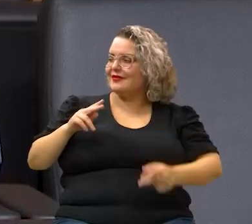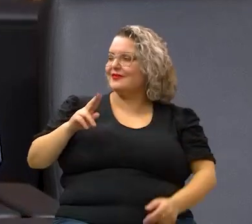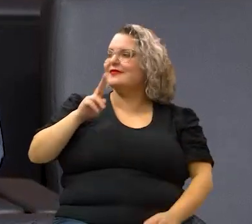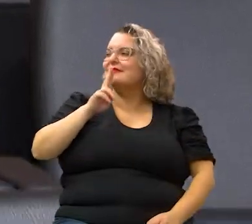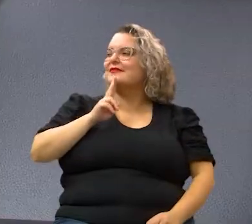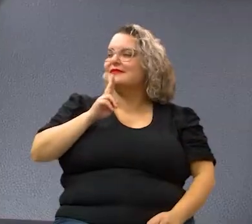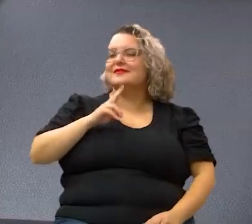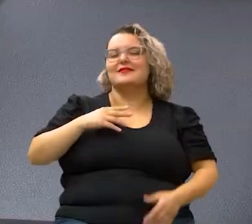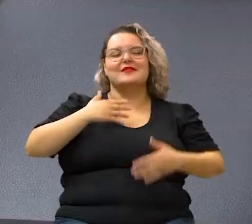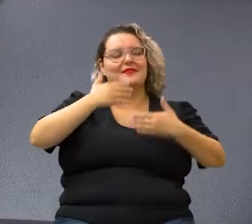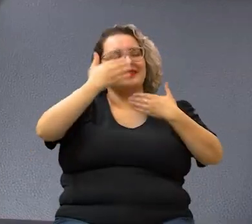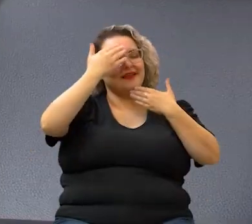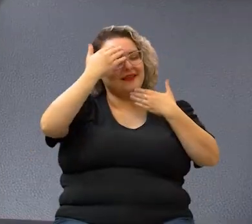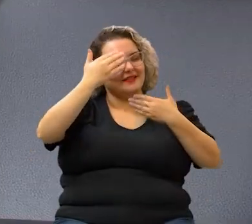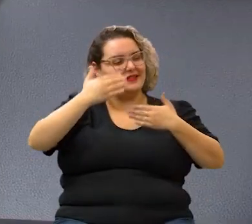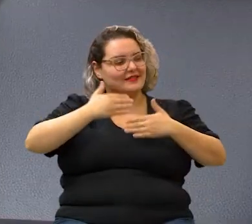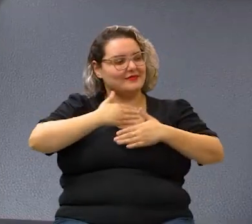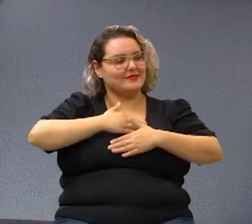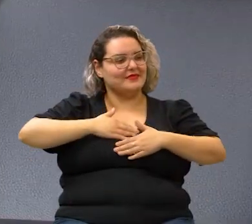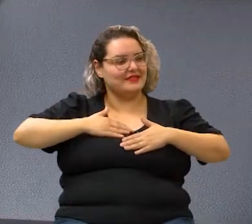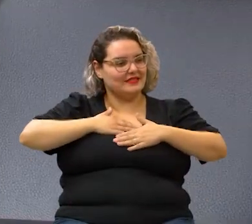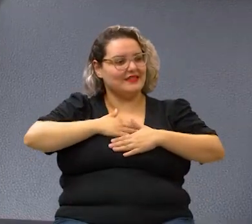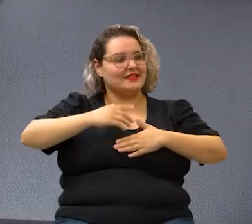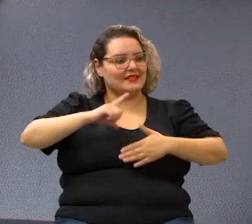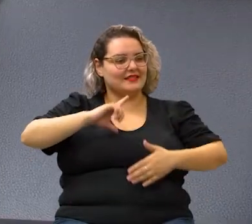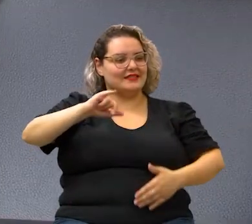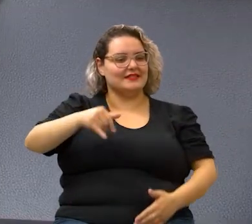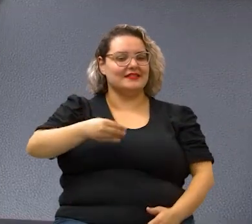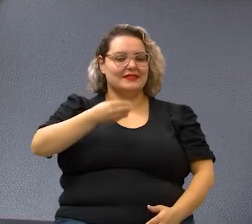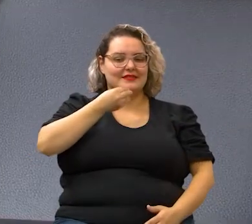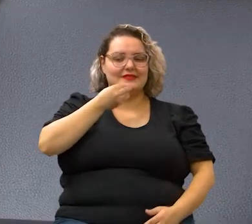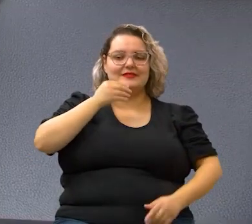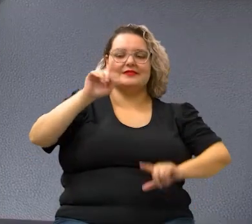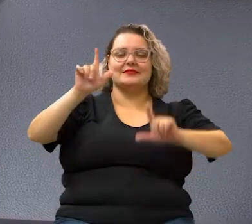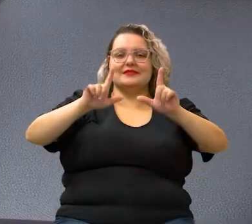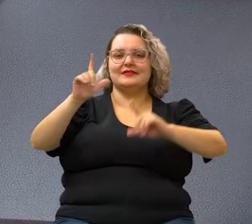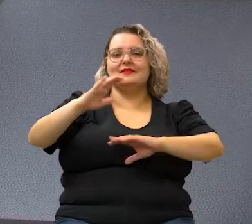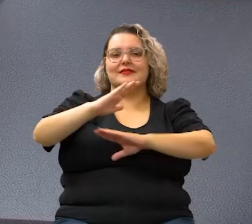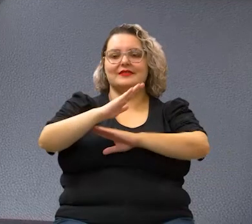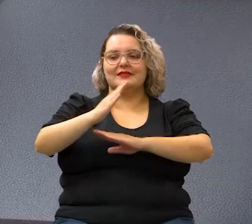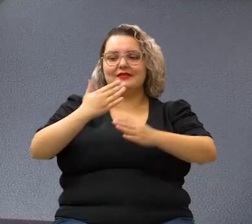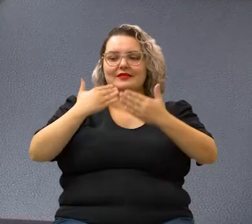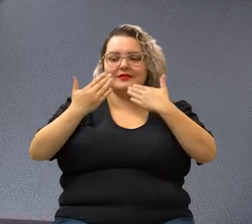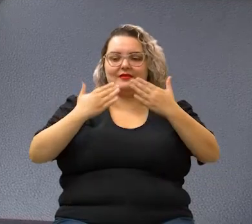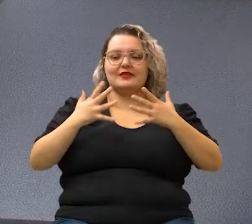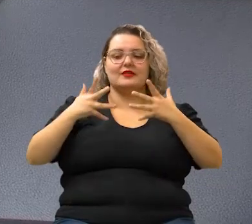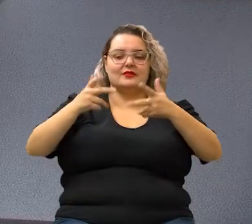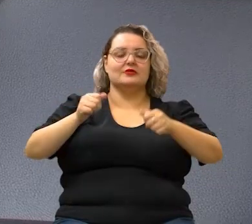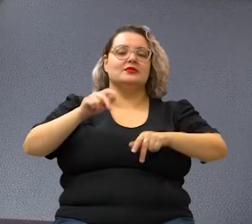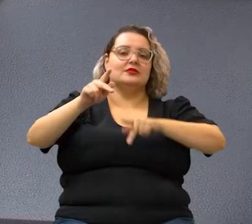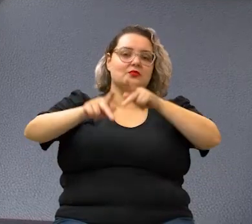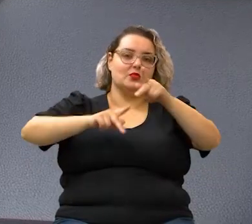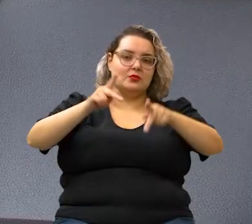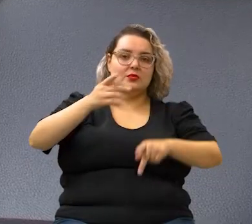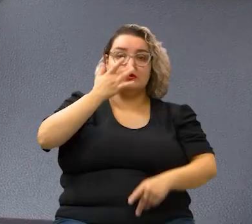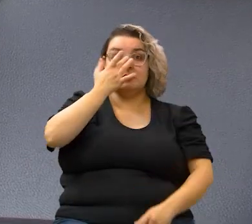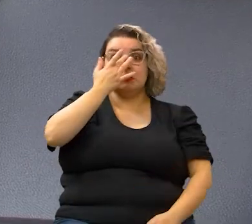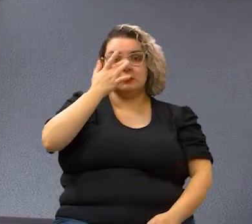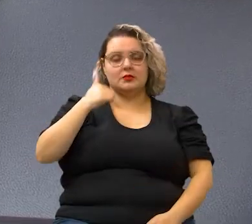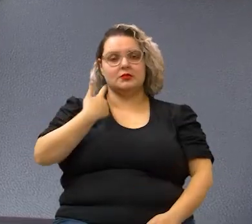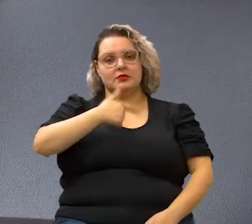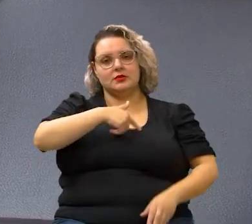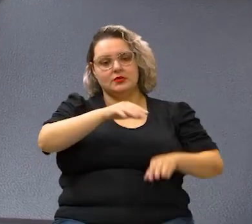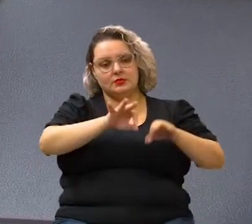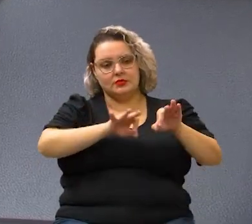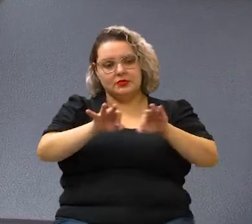Eu que agradeço, é uma satisfação de ter essa oportunidade junto à TV Câmara e poder falar com toda a população sobre os